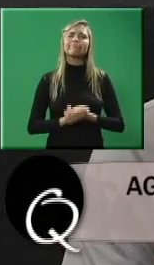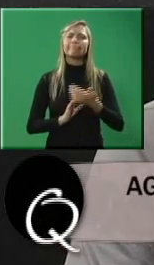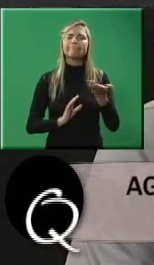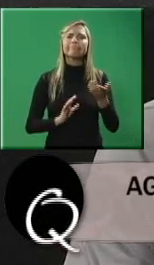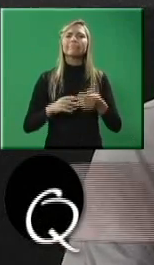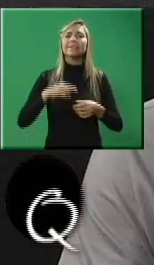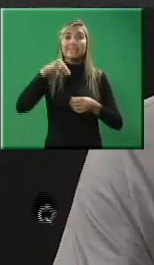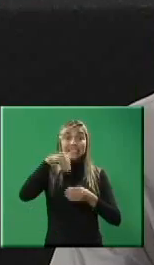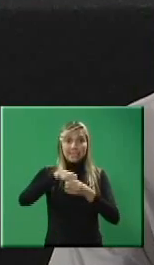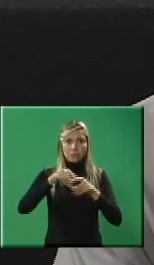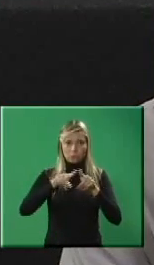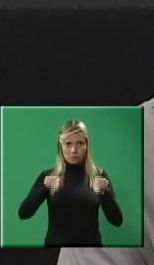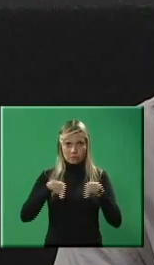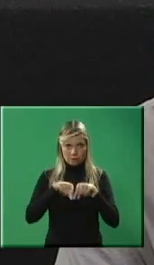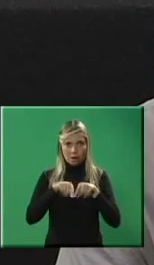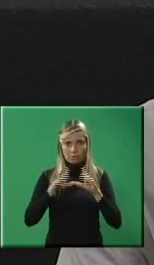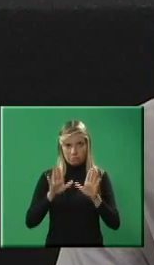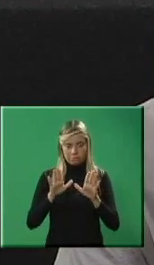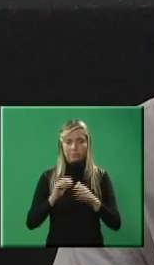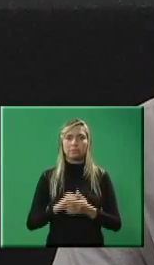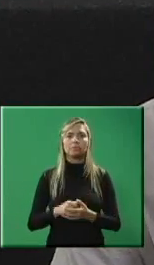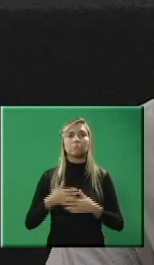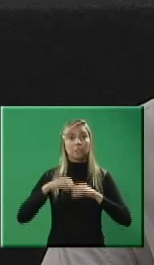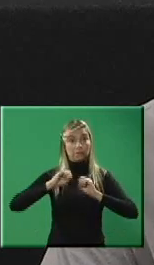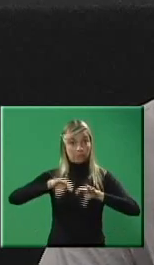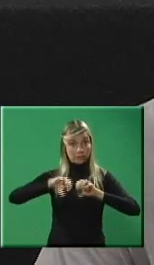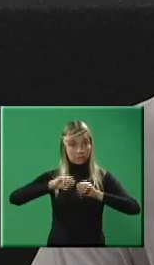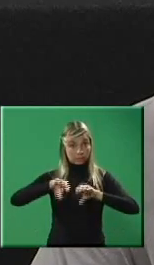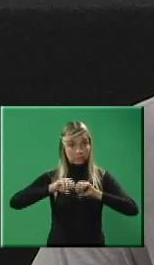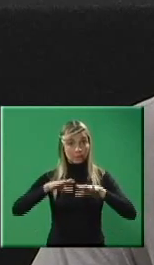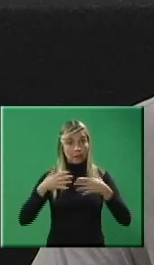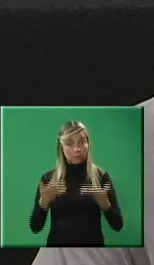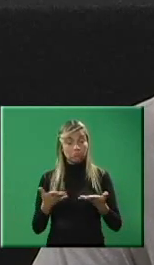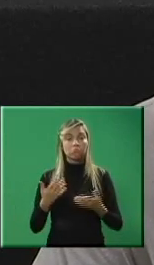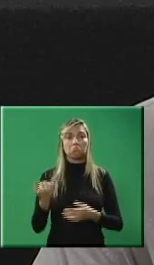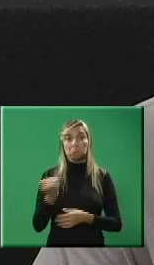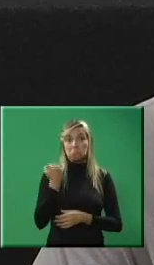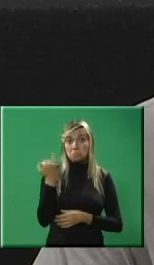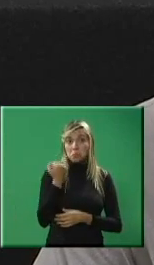na sala de aula, porque o ensino ele deve ser,